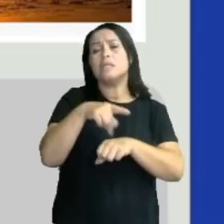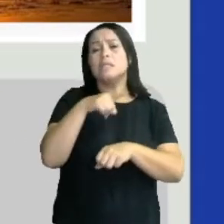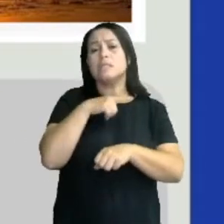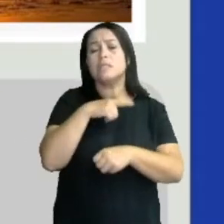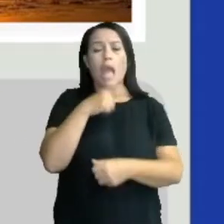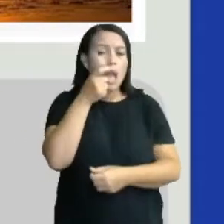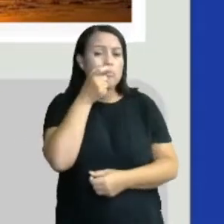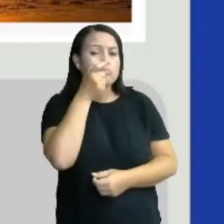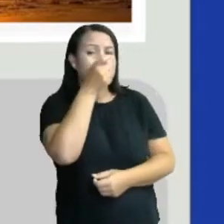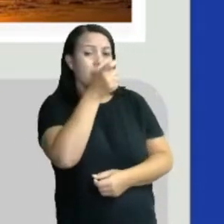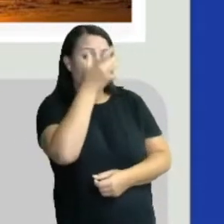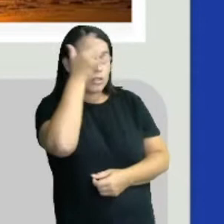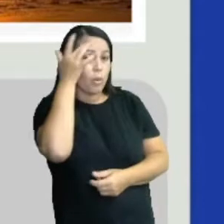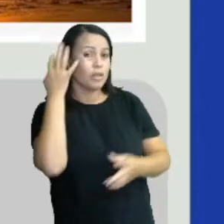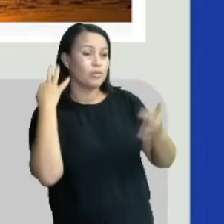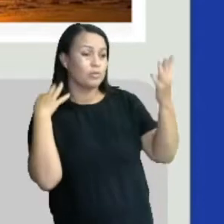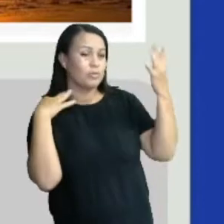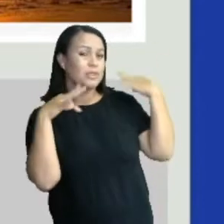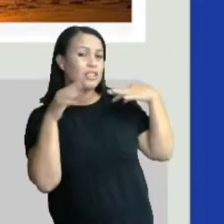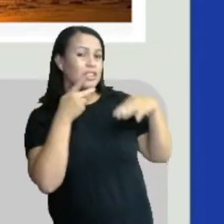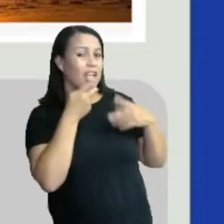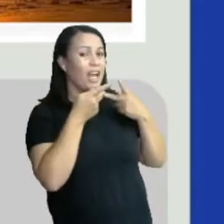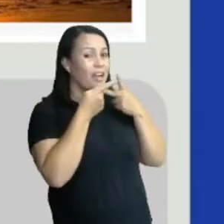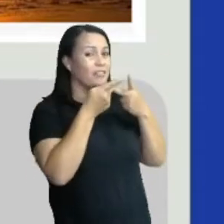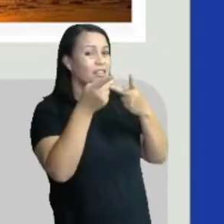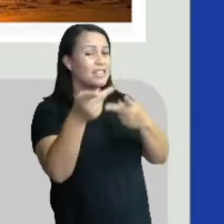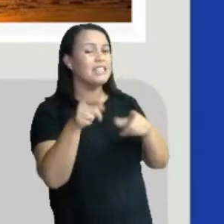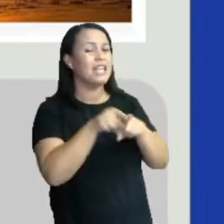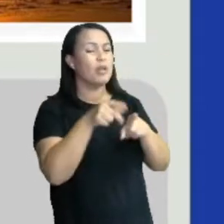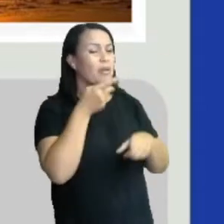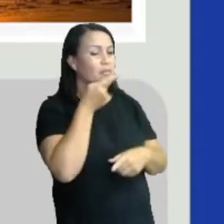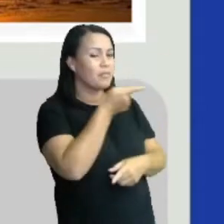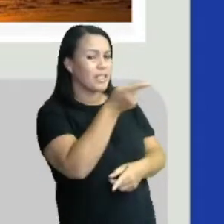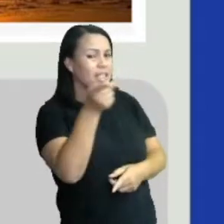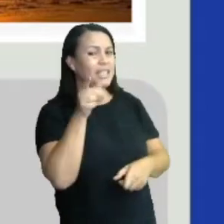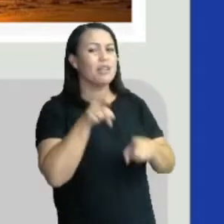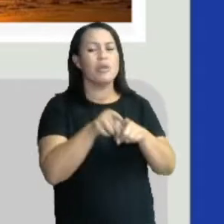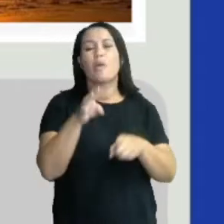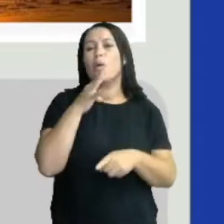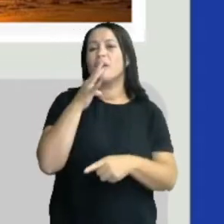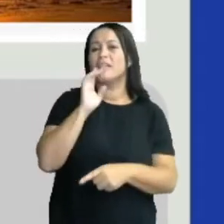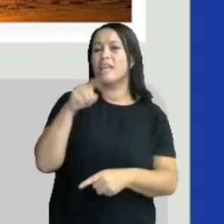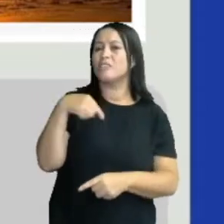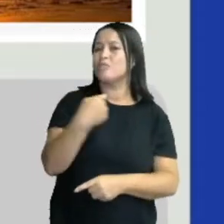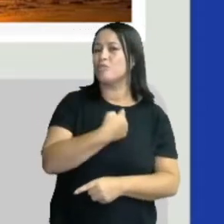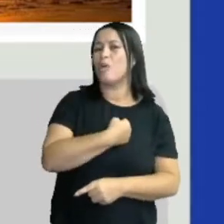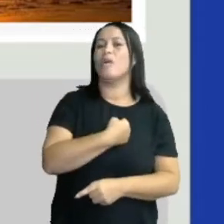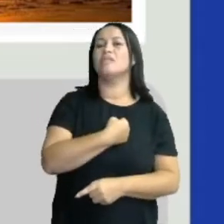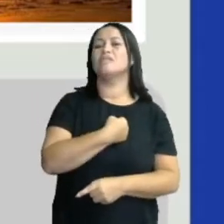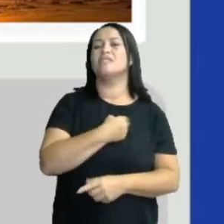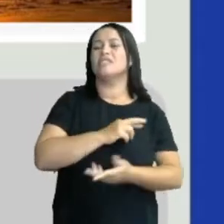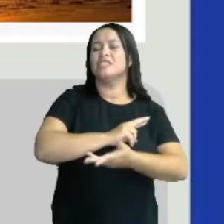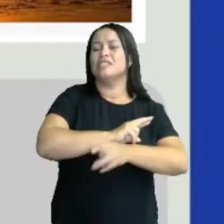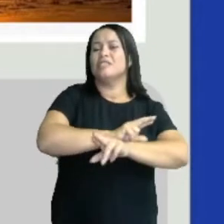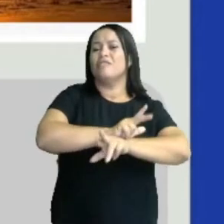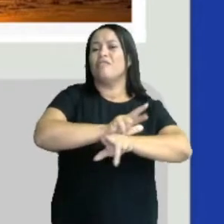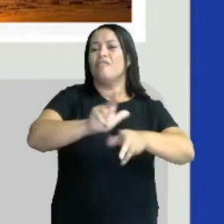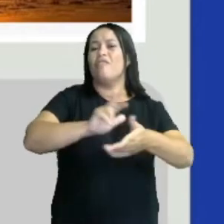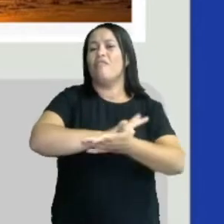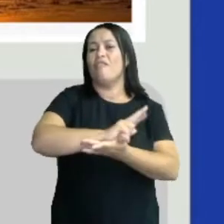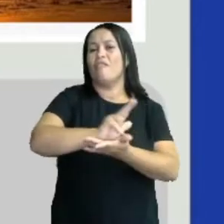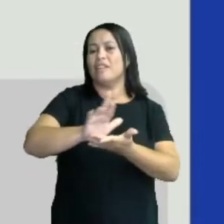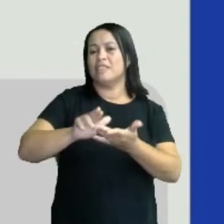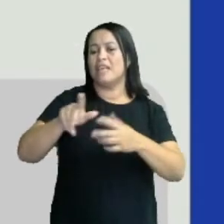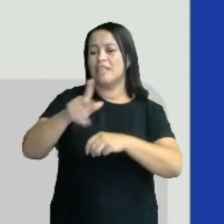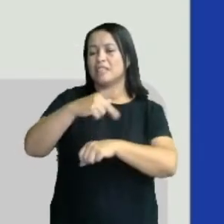atrativo para turística, né? Para os turistas virem, enfim, conhecer a nossa diversidade